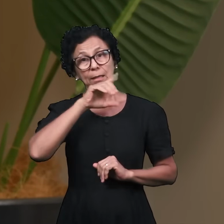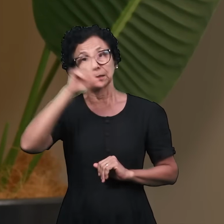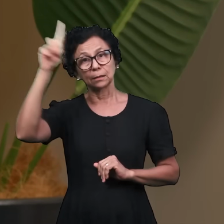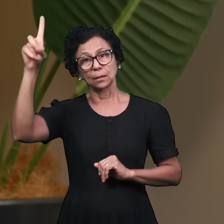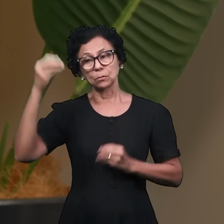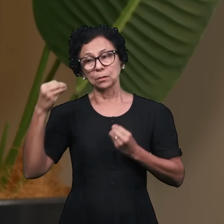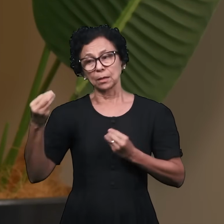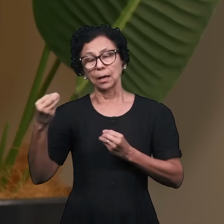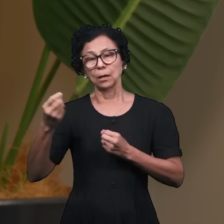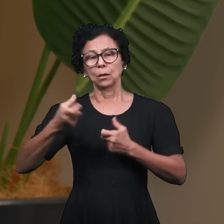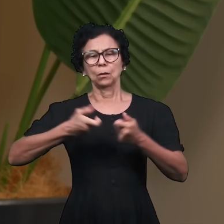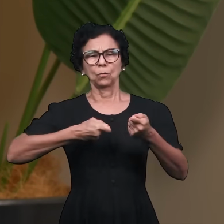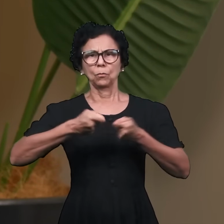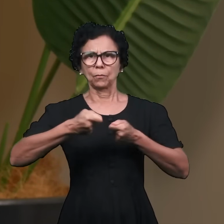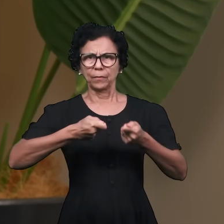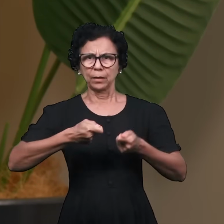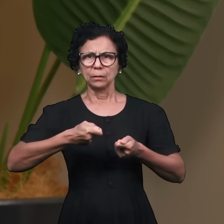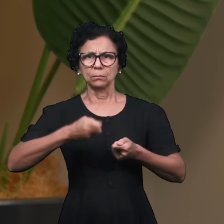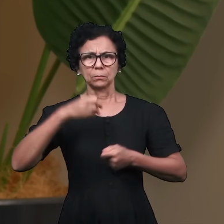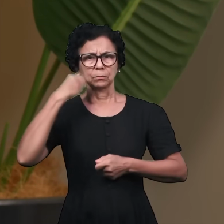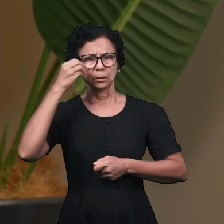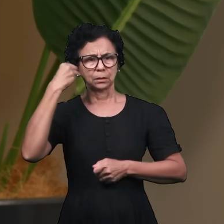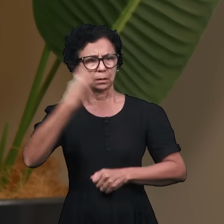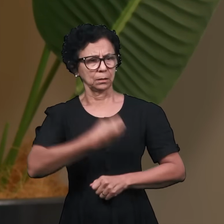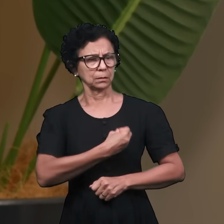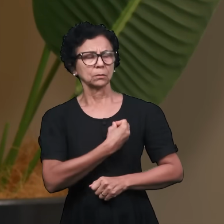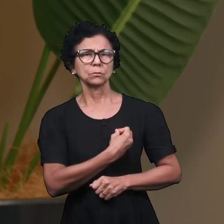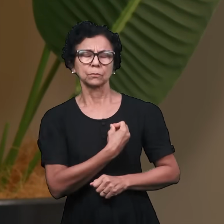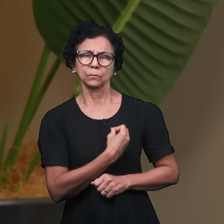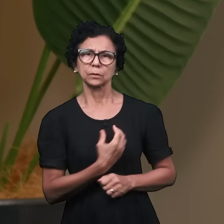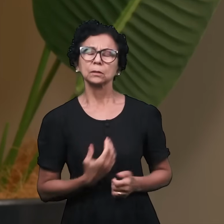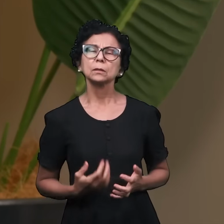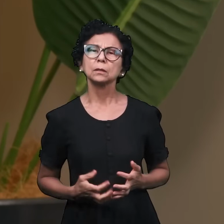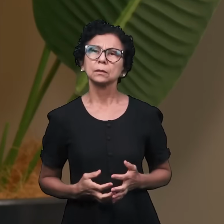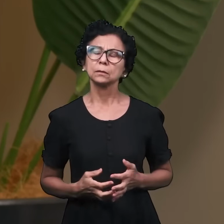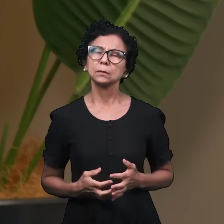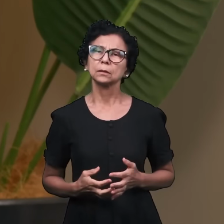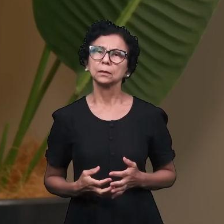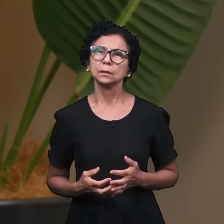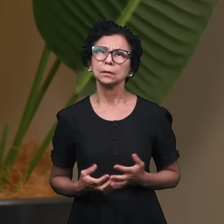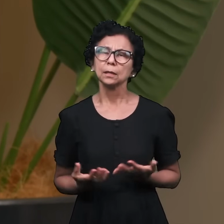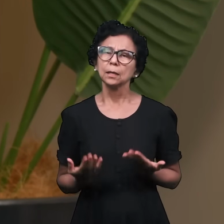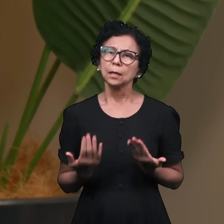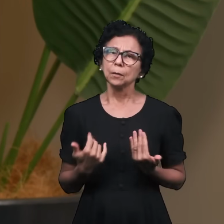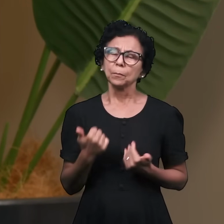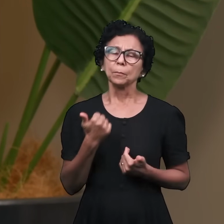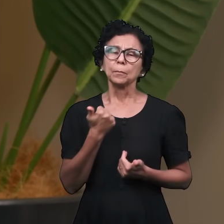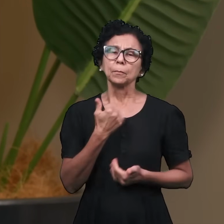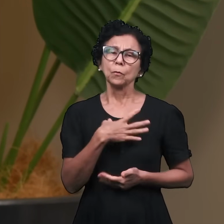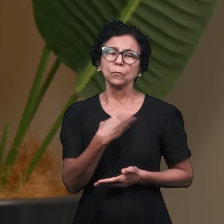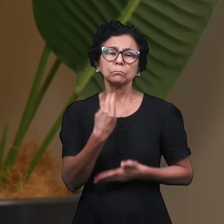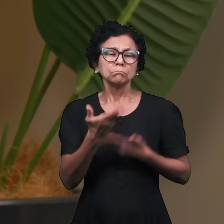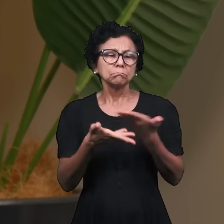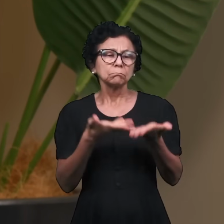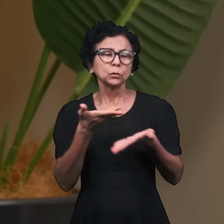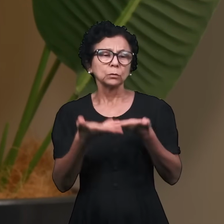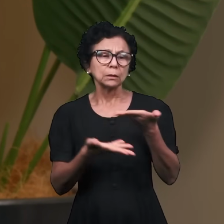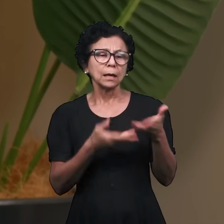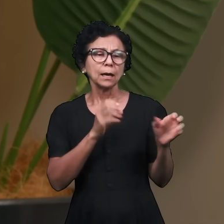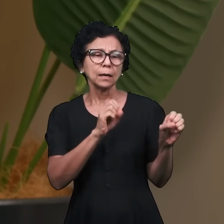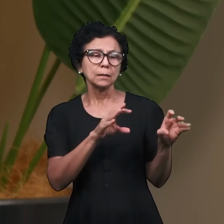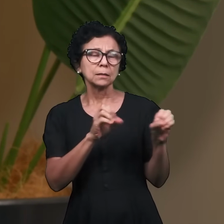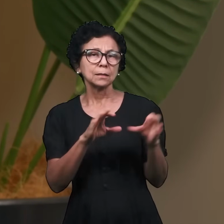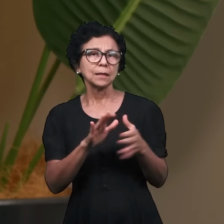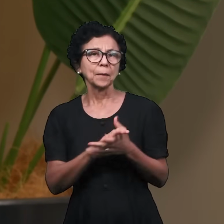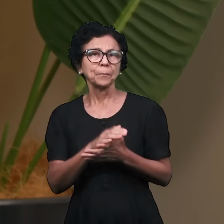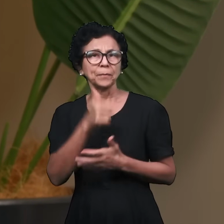e a experiência de vida para estar educando o seu filho. E a mãe também, ela tem